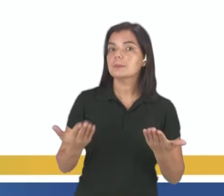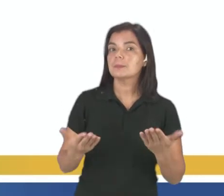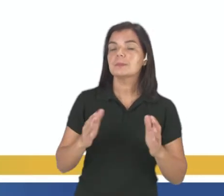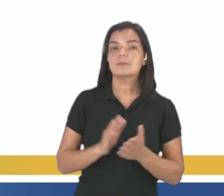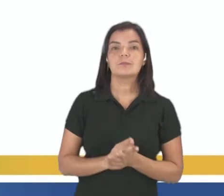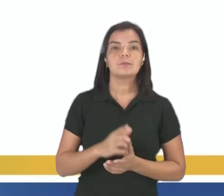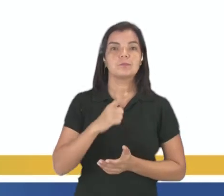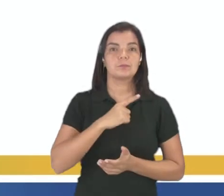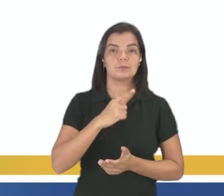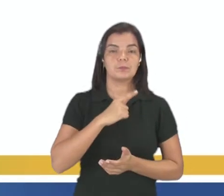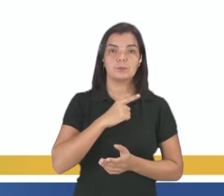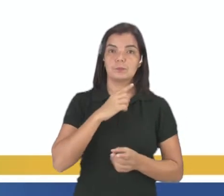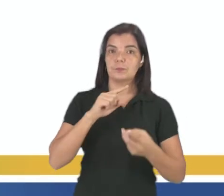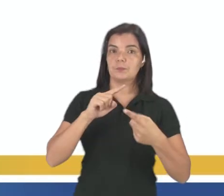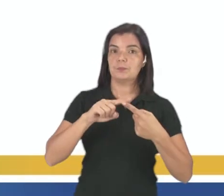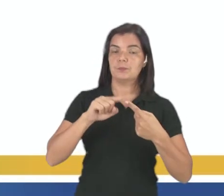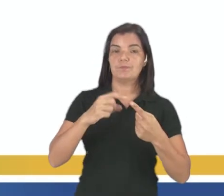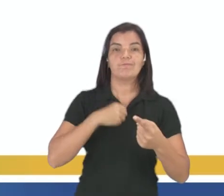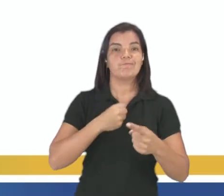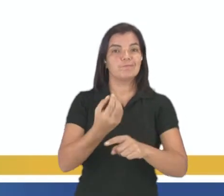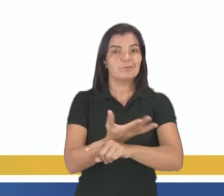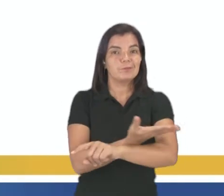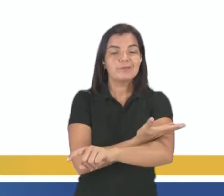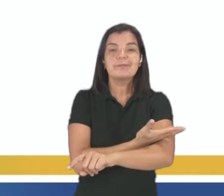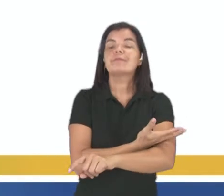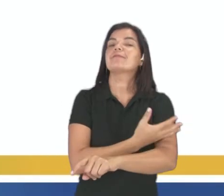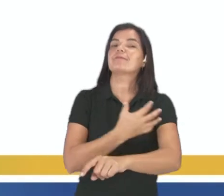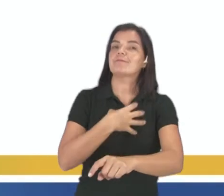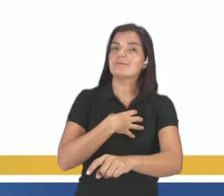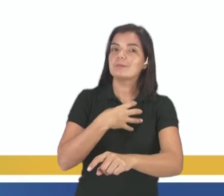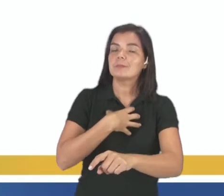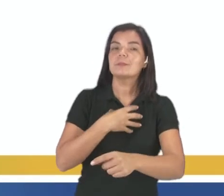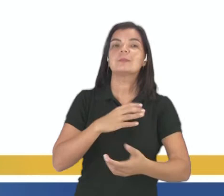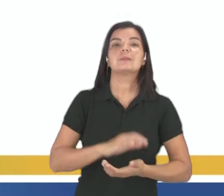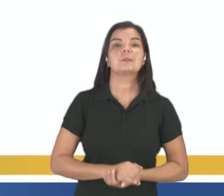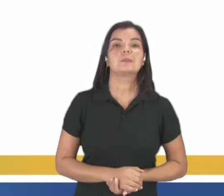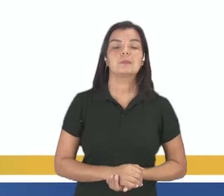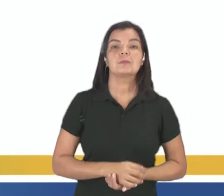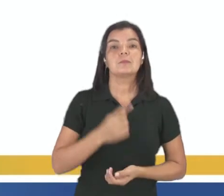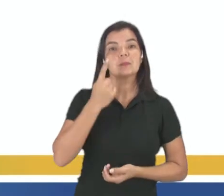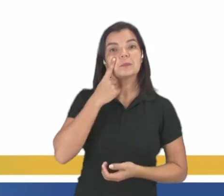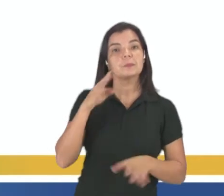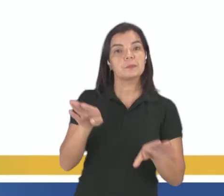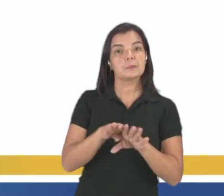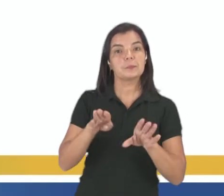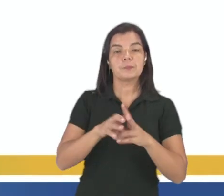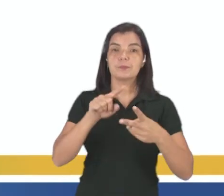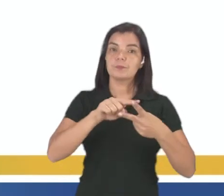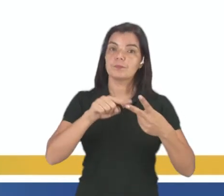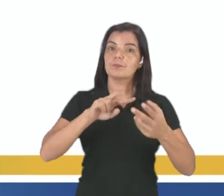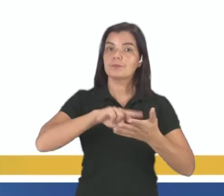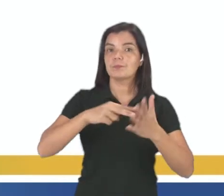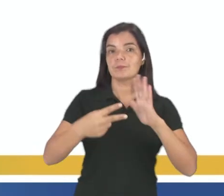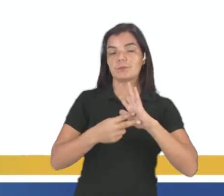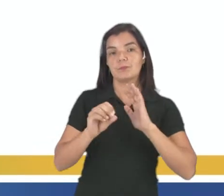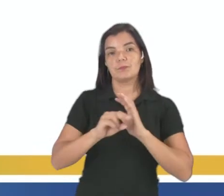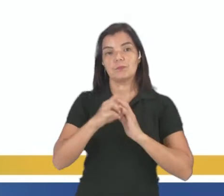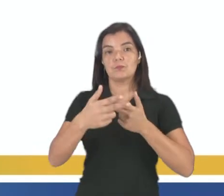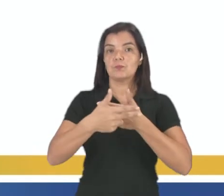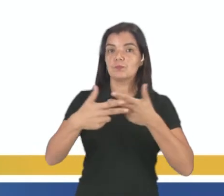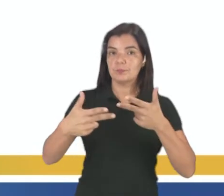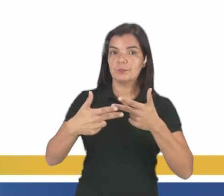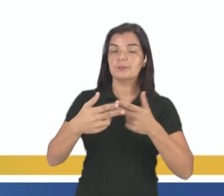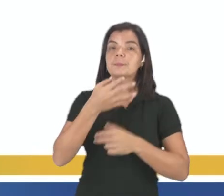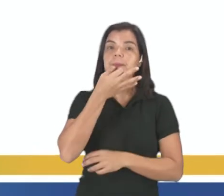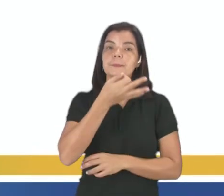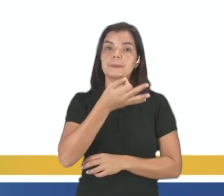aí nós não vamos encontrar sentimentos, sensações, tá? Não vamos encontrar duplo sentido ou algum tipo